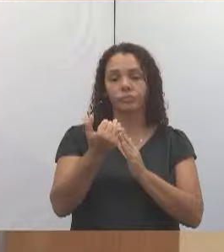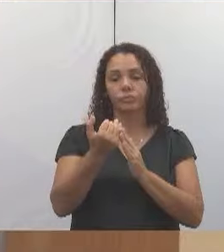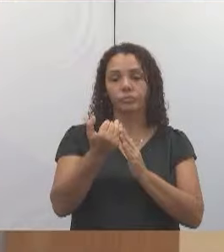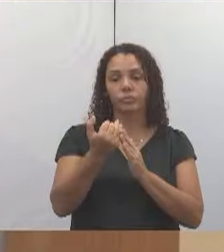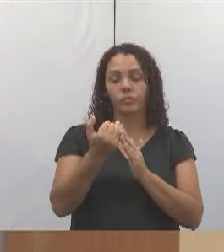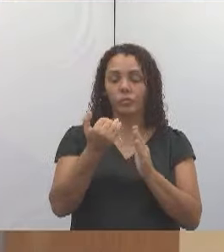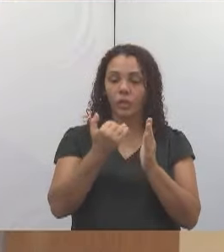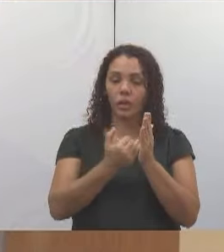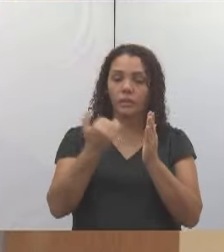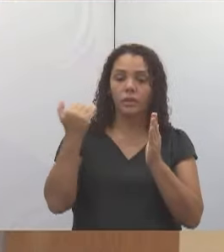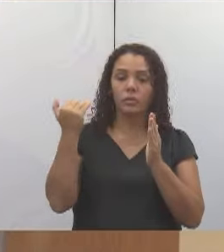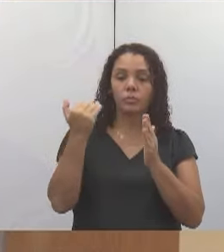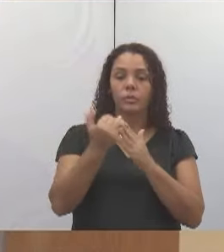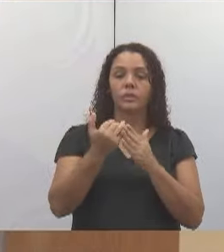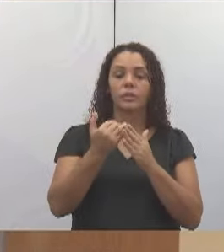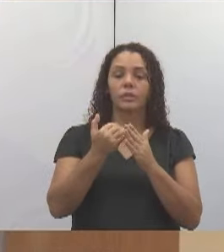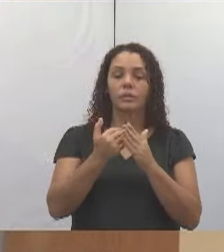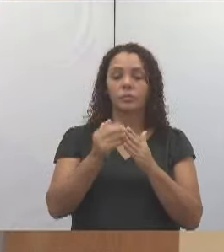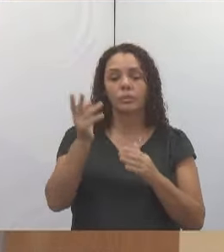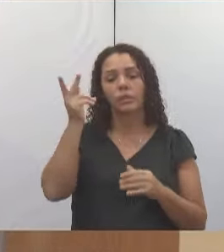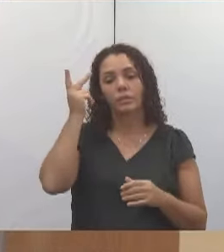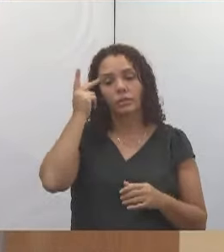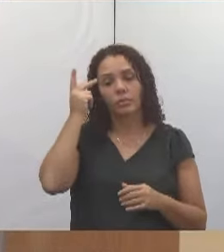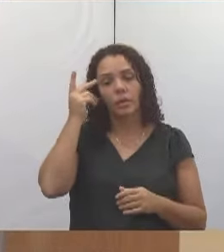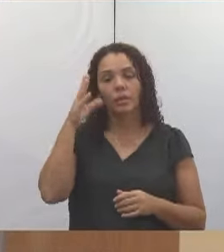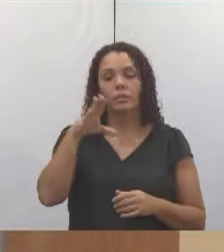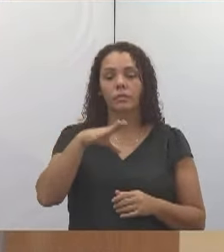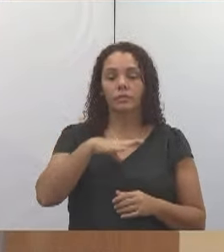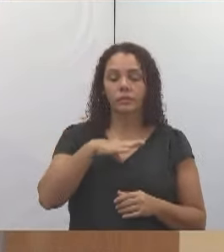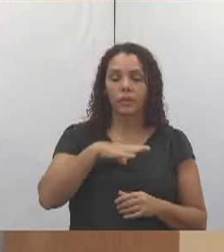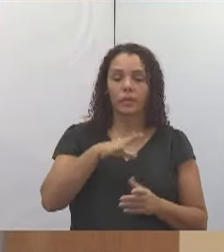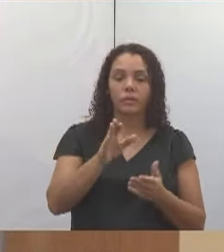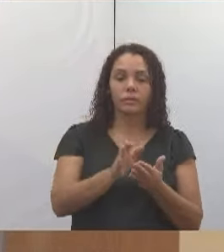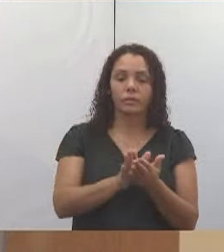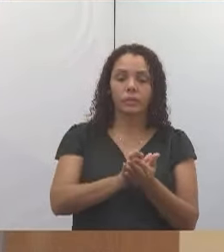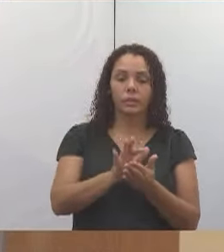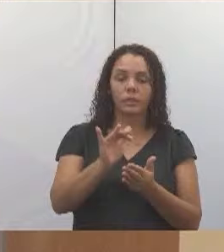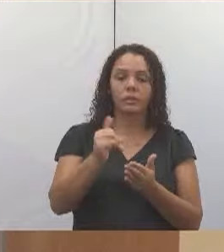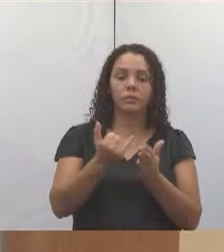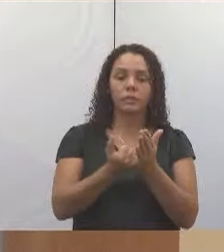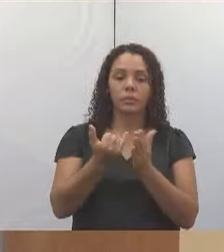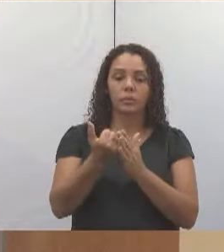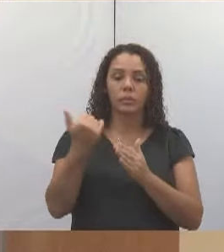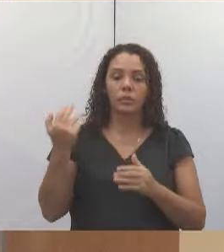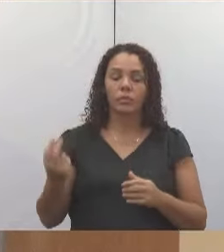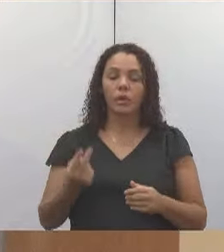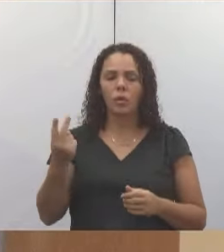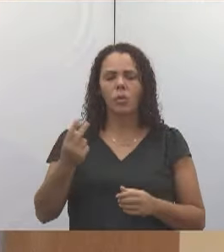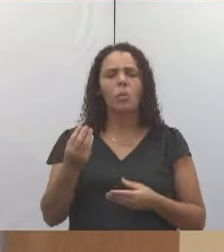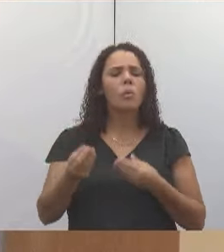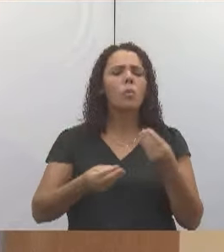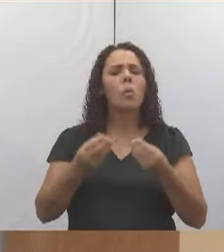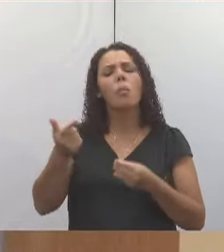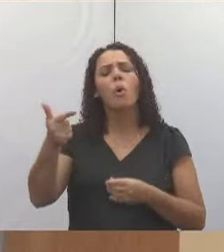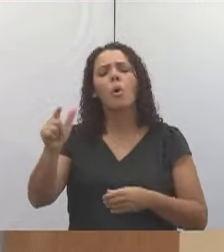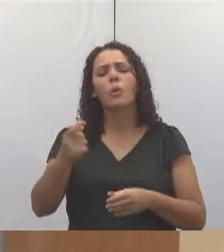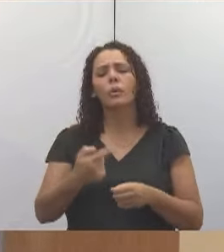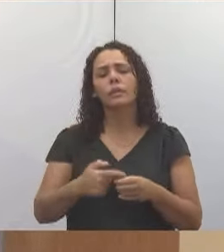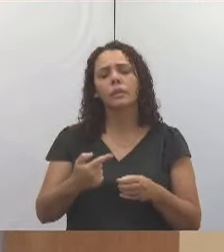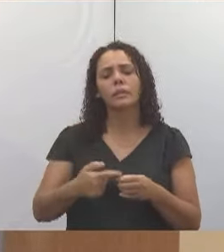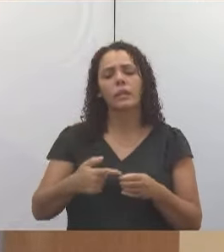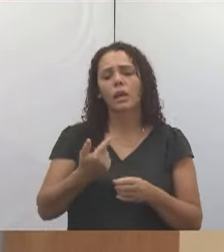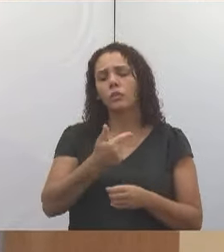imprensa, está subindo a pedágio no estado de São Paulo, de Jacareí. Então, como é que em Pindamonhangaba, não